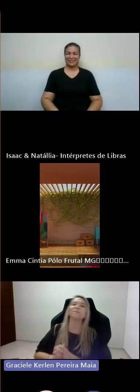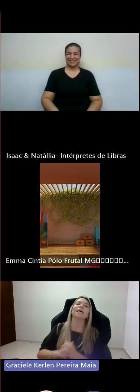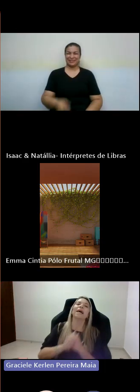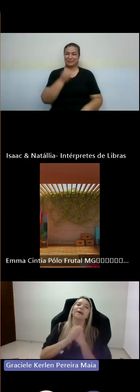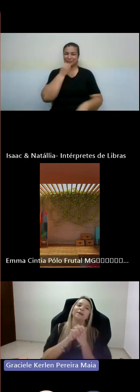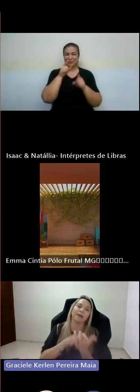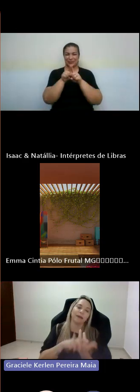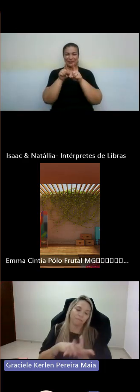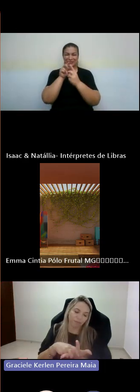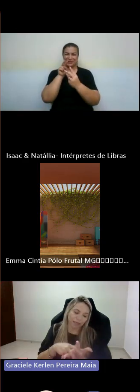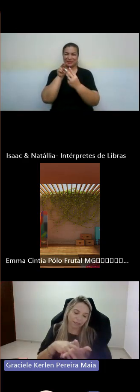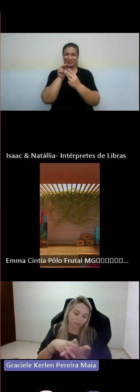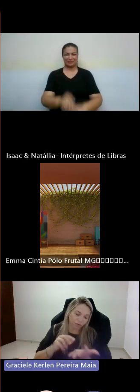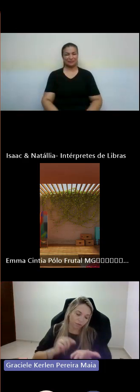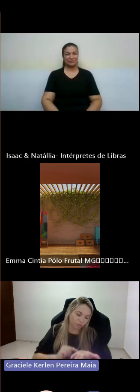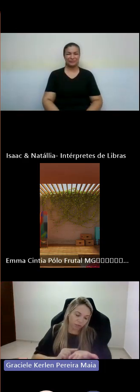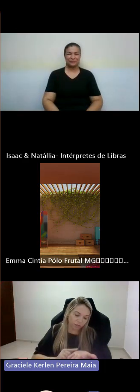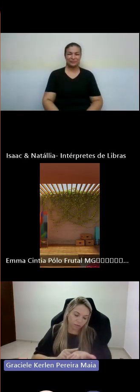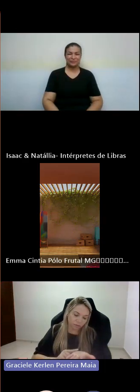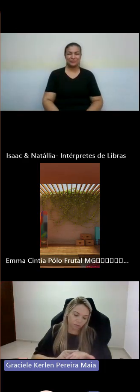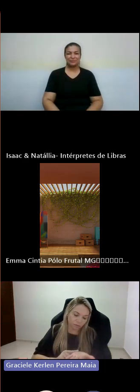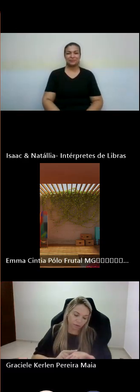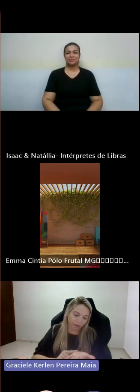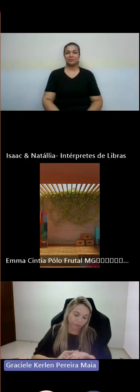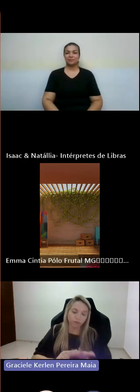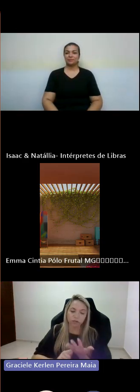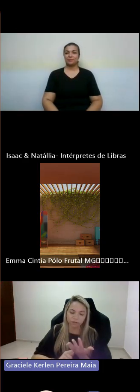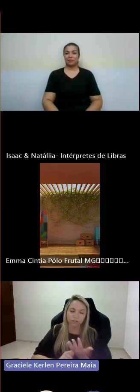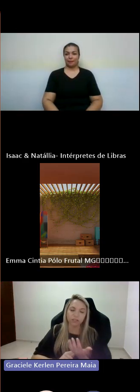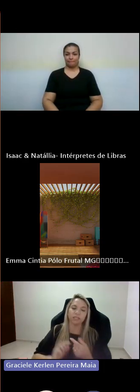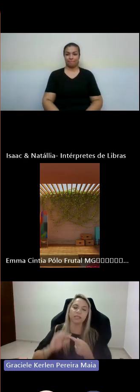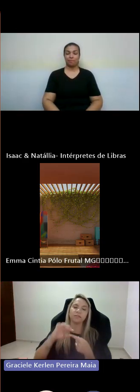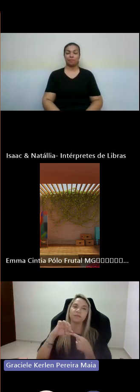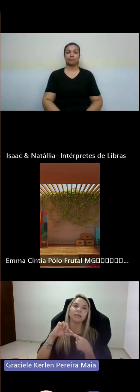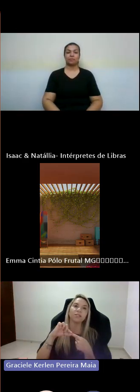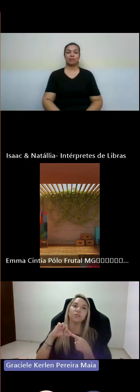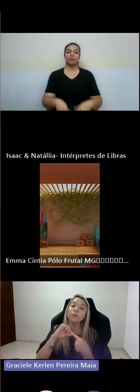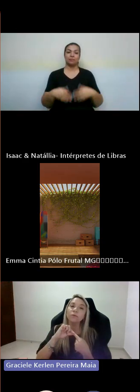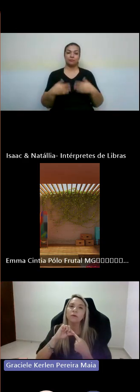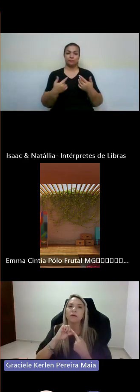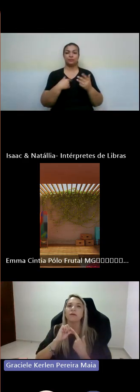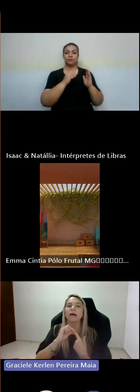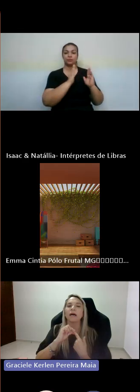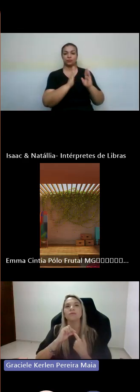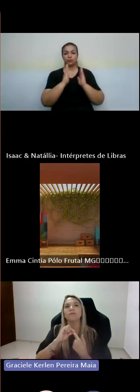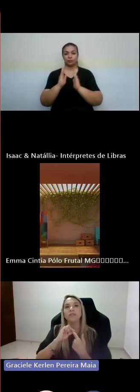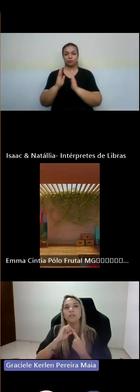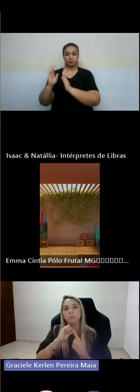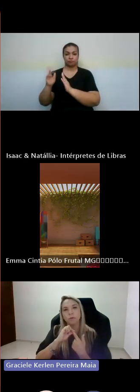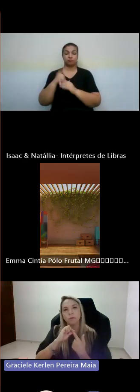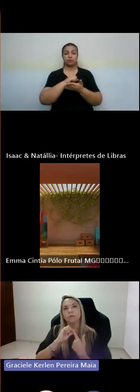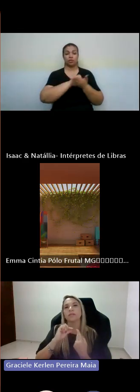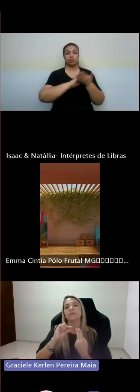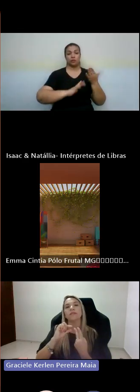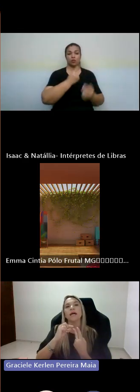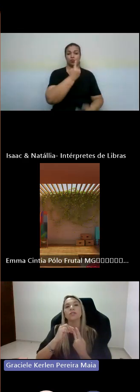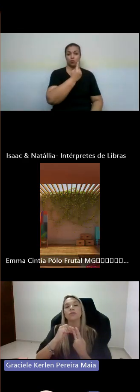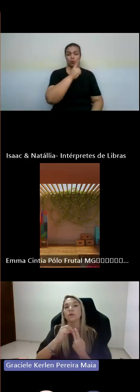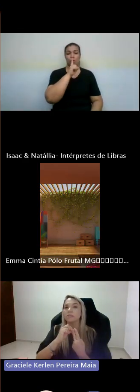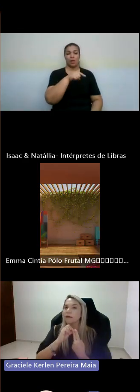ver. Nós vamos. Ficou dividido em atividade 1, valendo 20